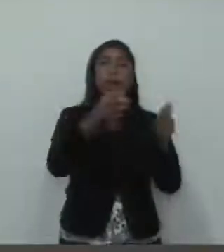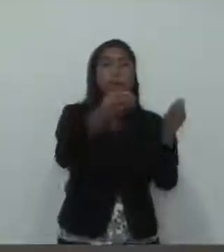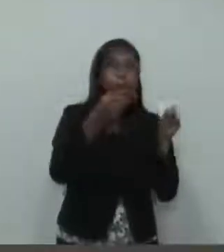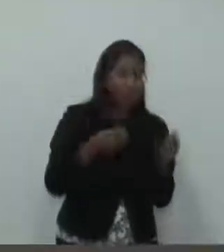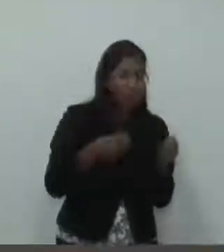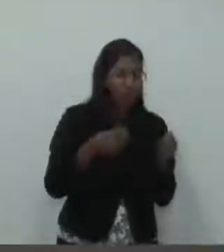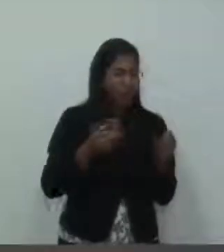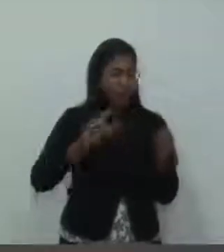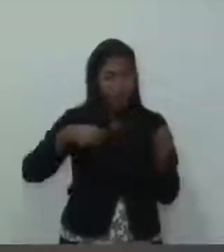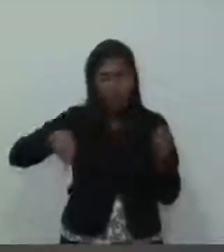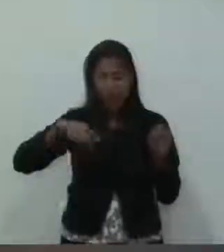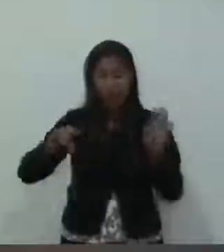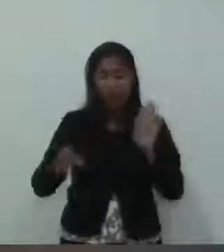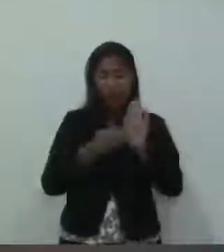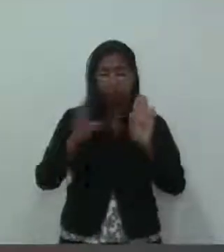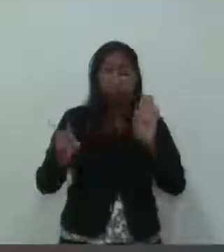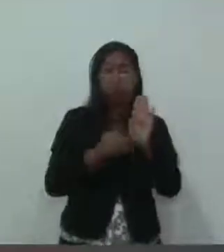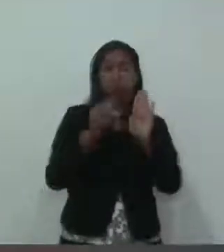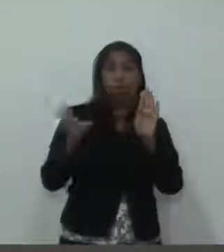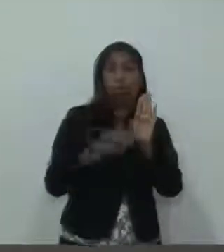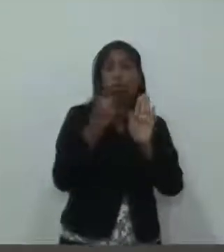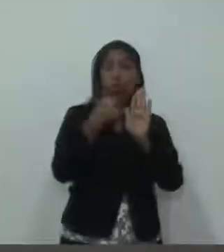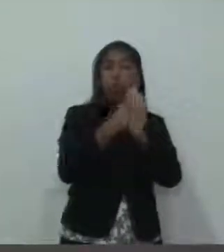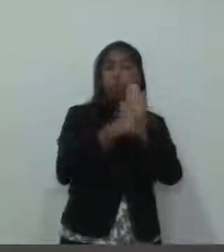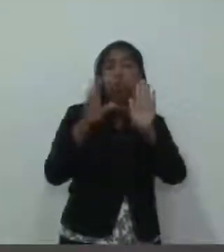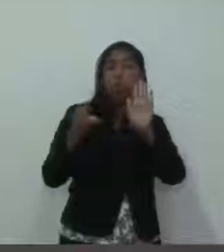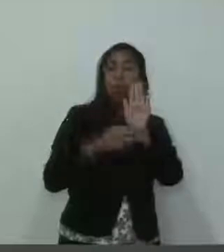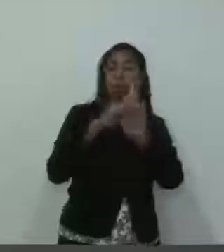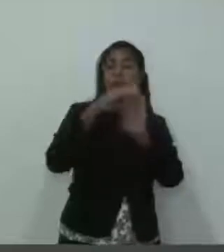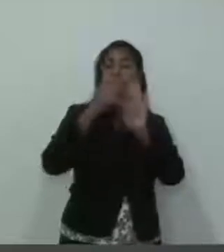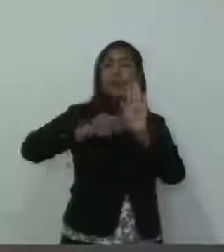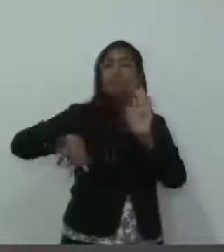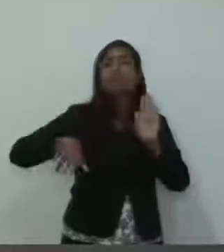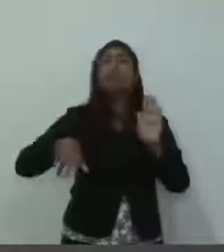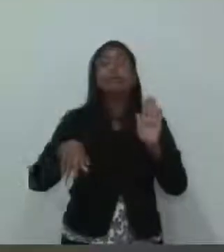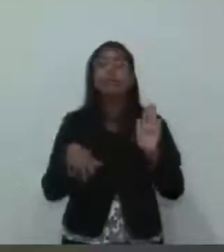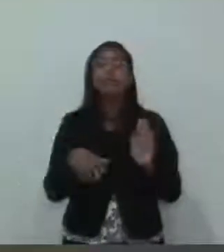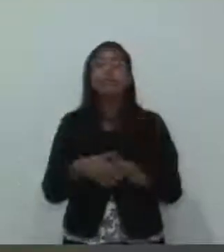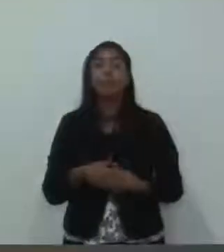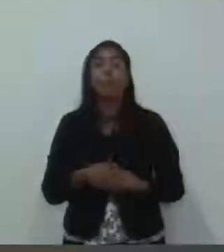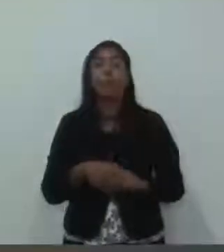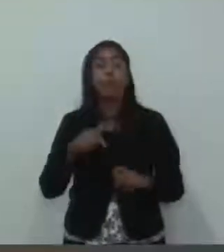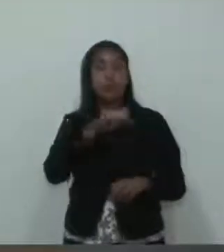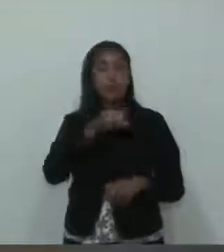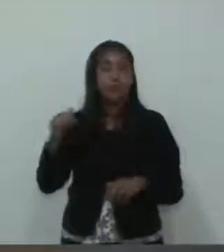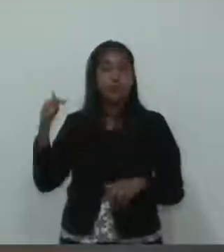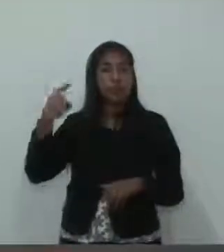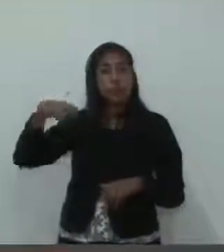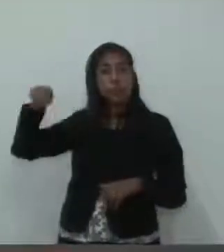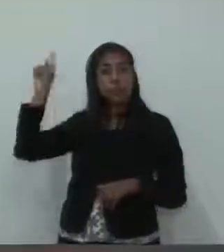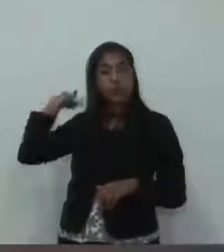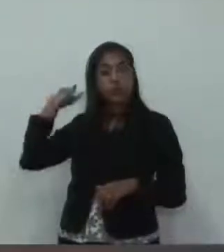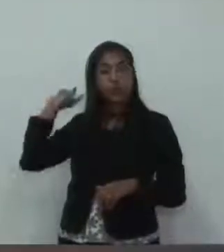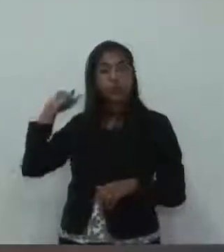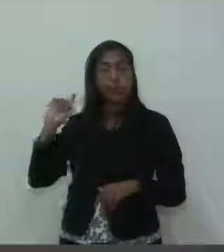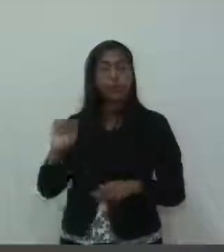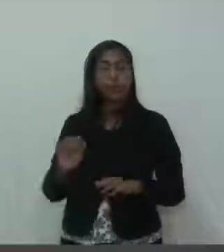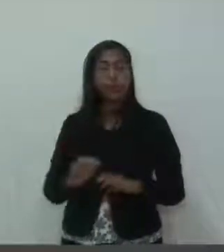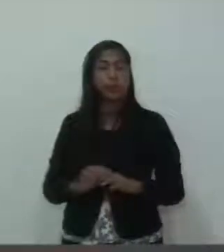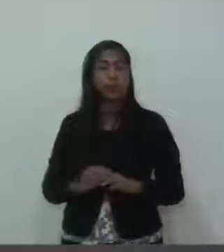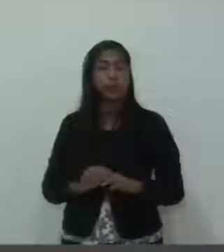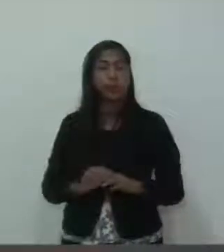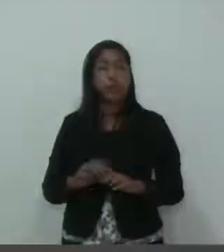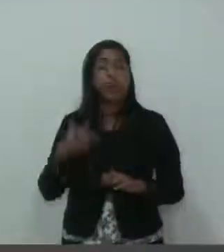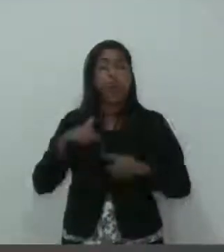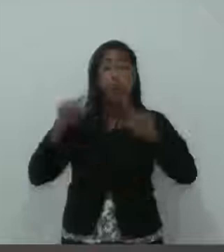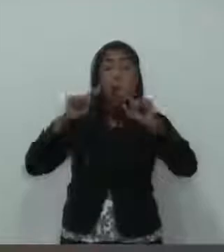tivesse tanta dúvida, não era necessário tanto trabalho de emenda. Só na semana passada, e aqui não estou reclamando, estou